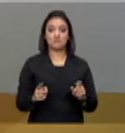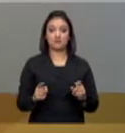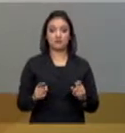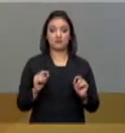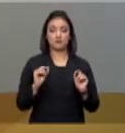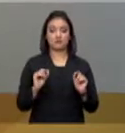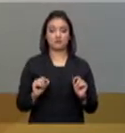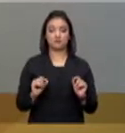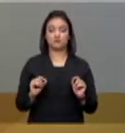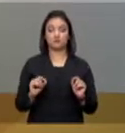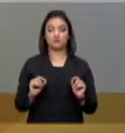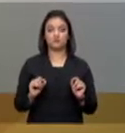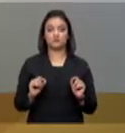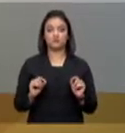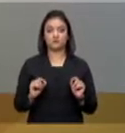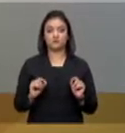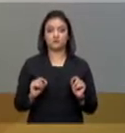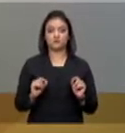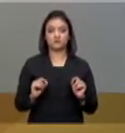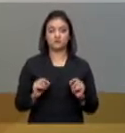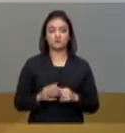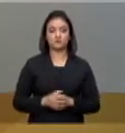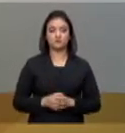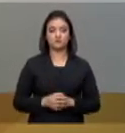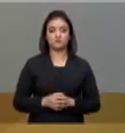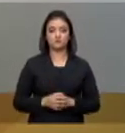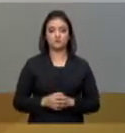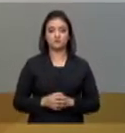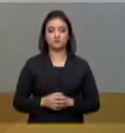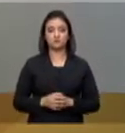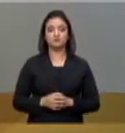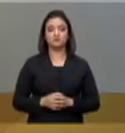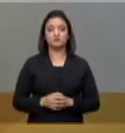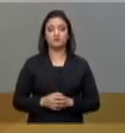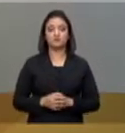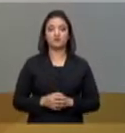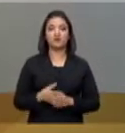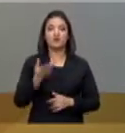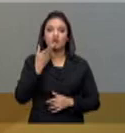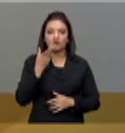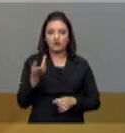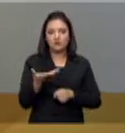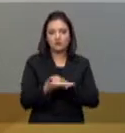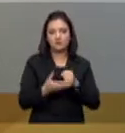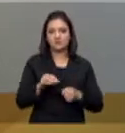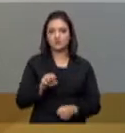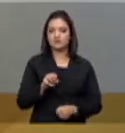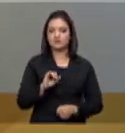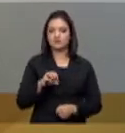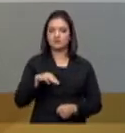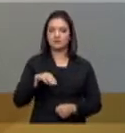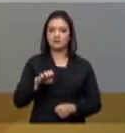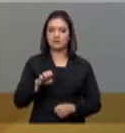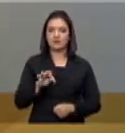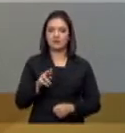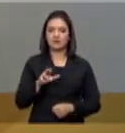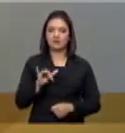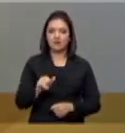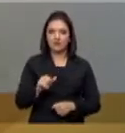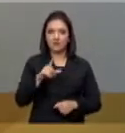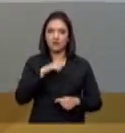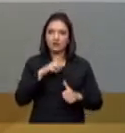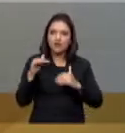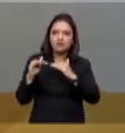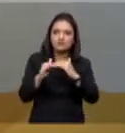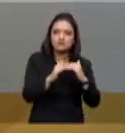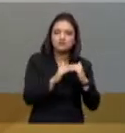então faz referência a este princípio da simetria, ou este critério da simetria, dizendo: é